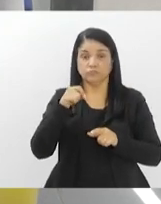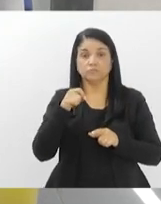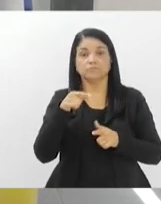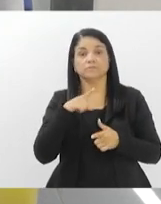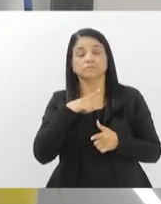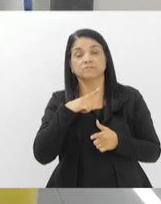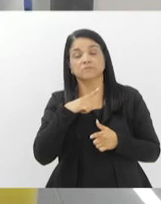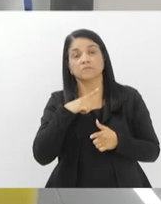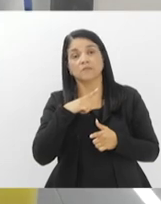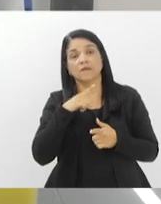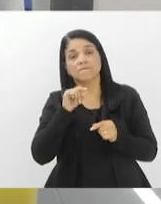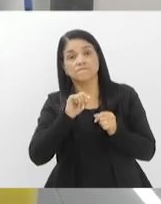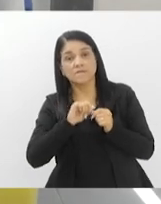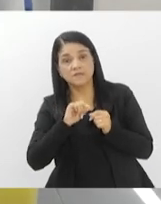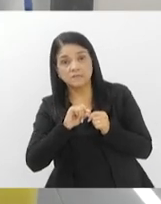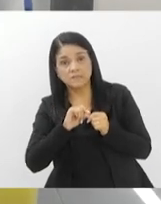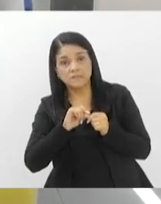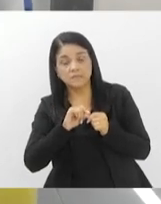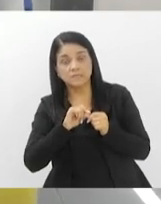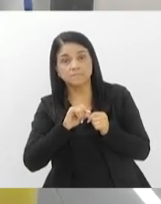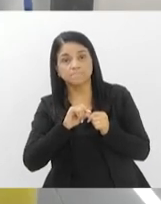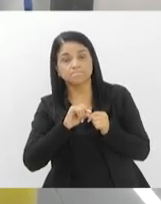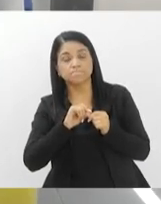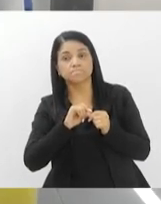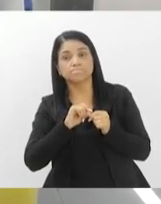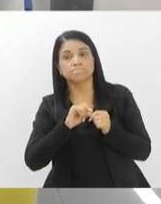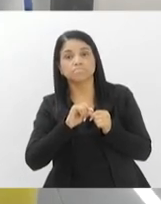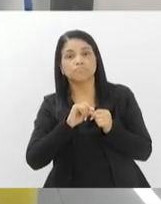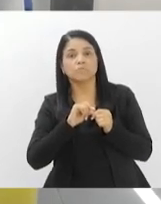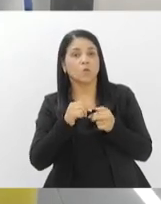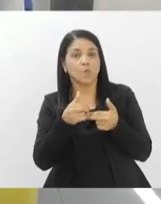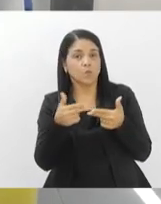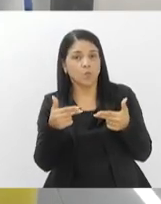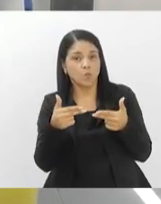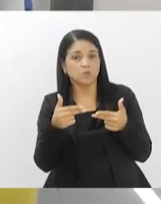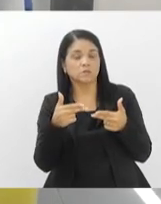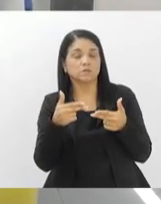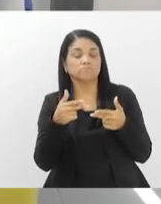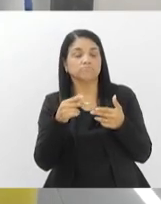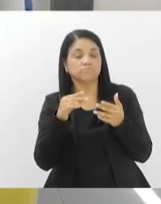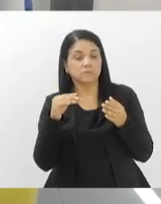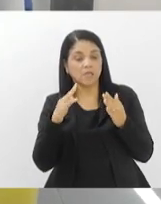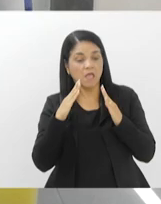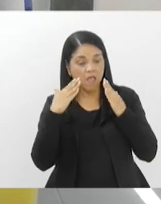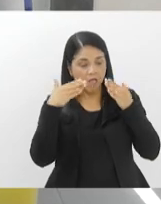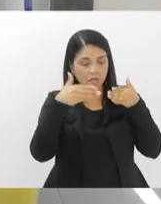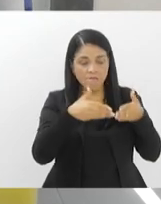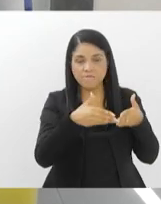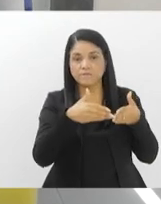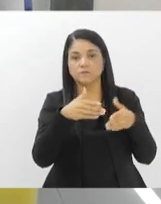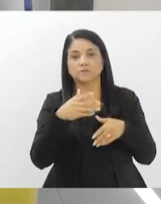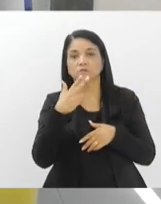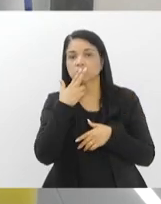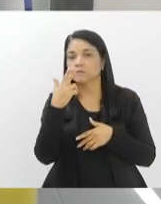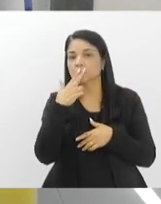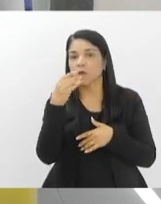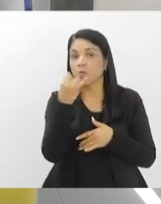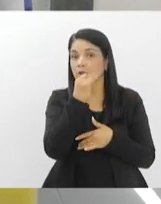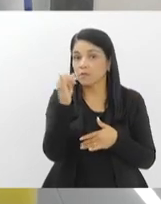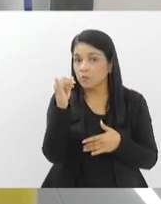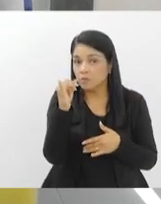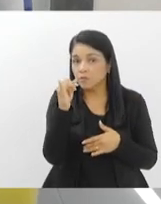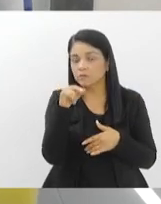algo exclusivo e pontual sobre o cigarro eletrônico. Então, de fato, é uma